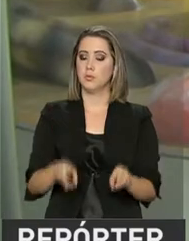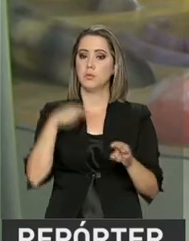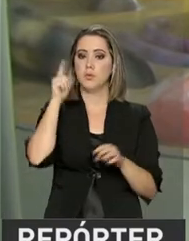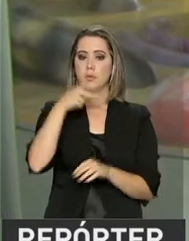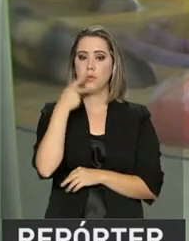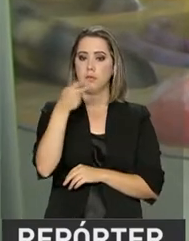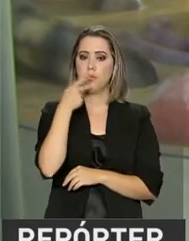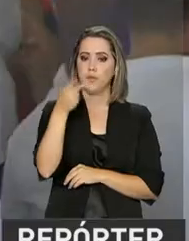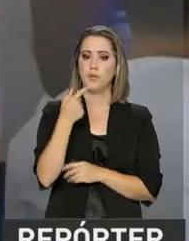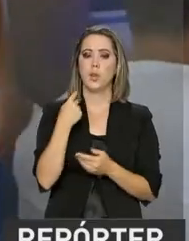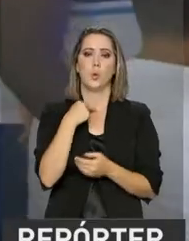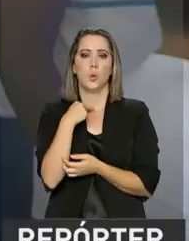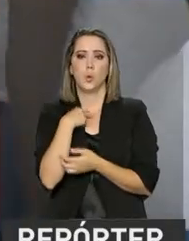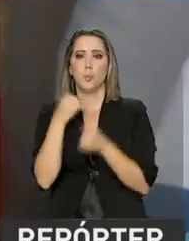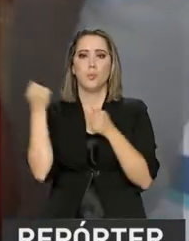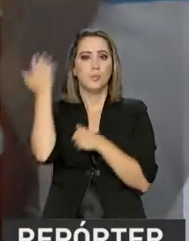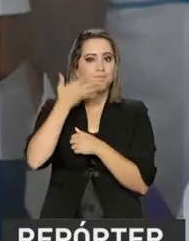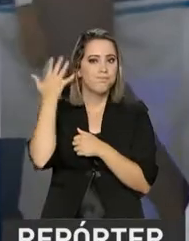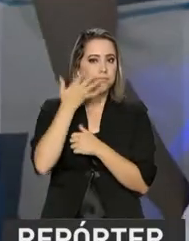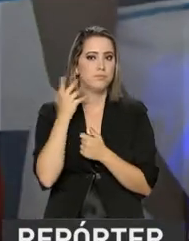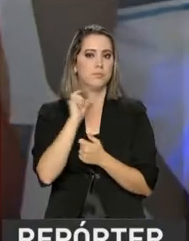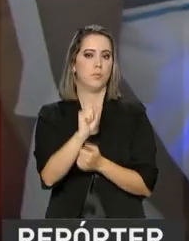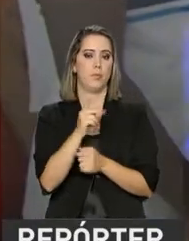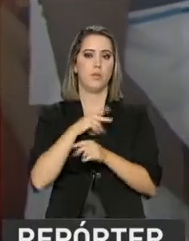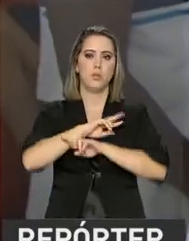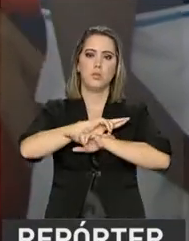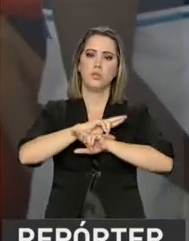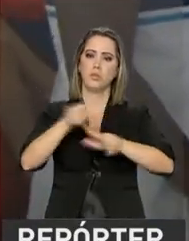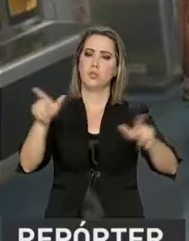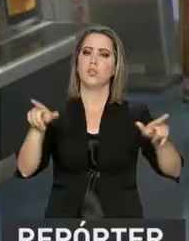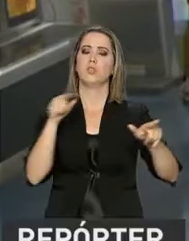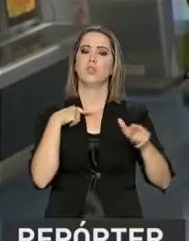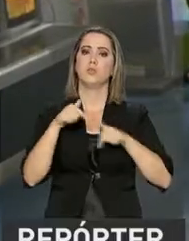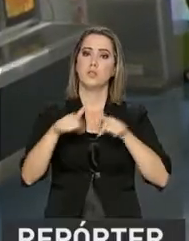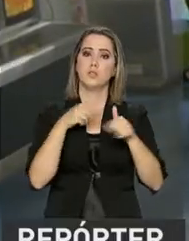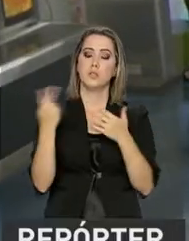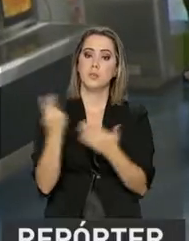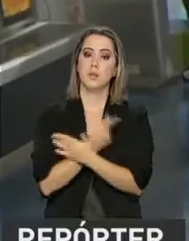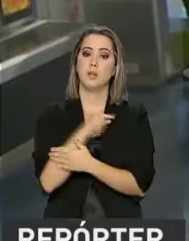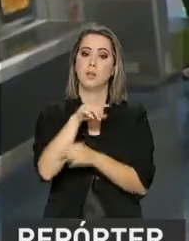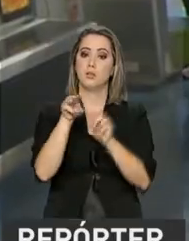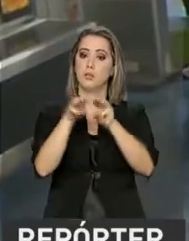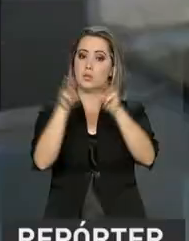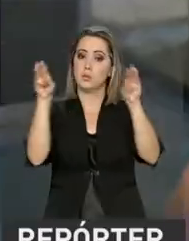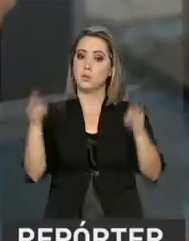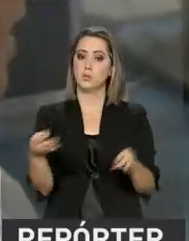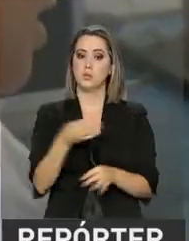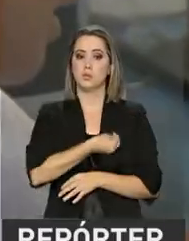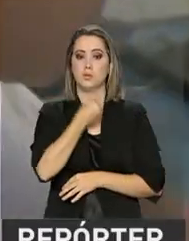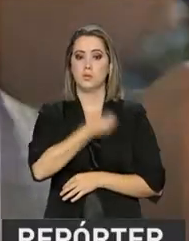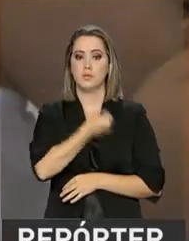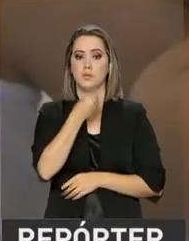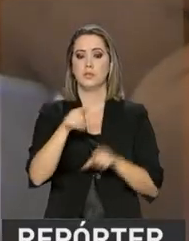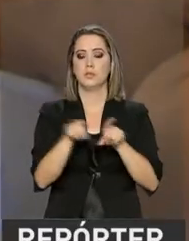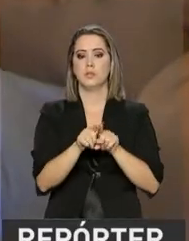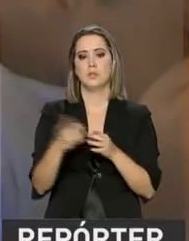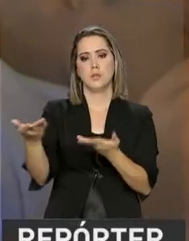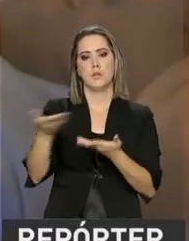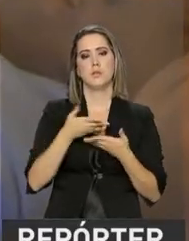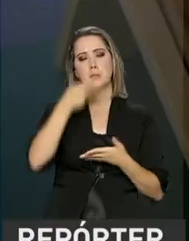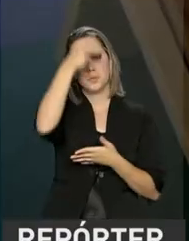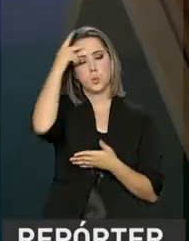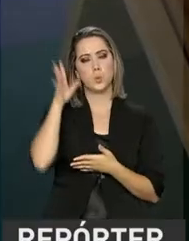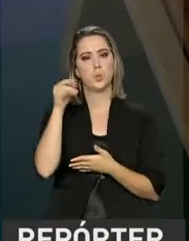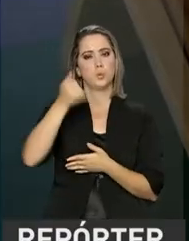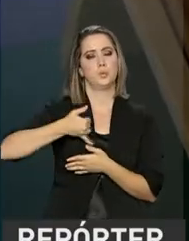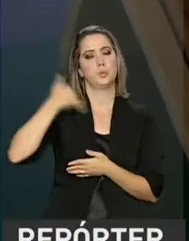o indizível. Na Fiocruz, várias atividades acontecem no Museu da Vida e recebem pessoas de todas as